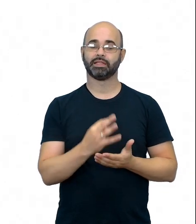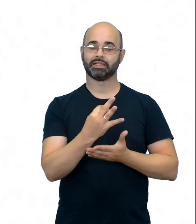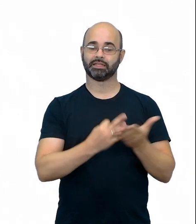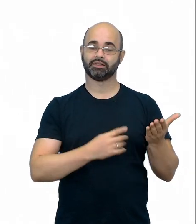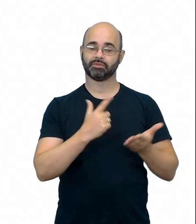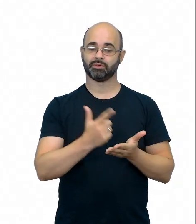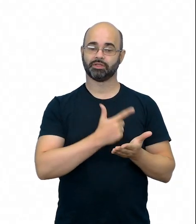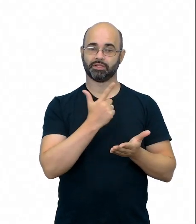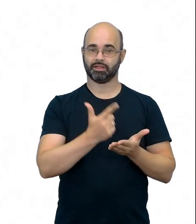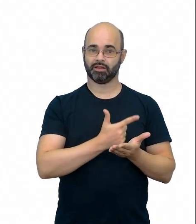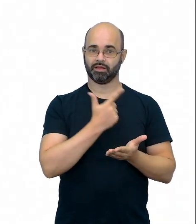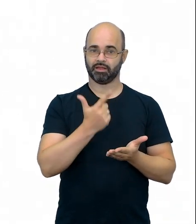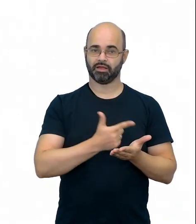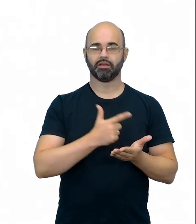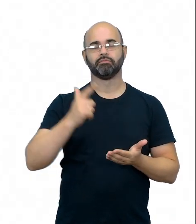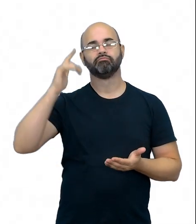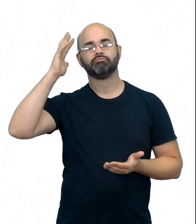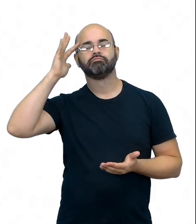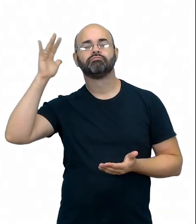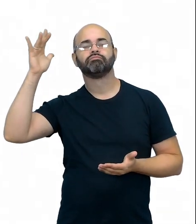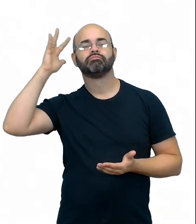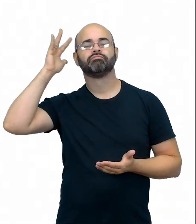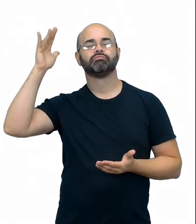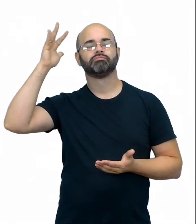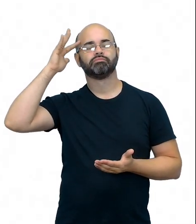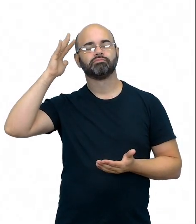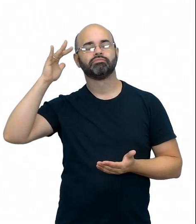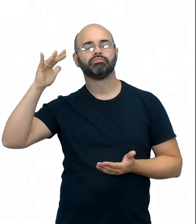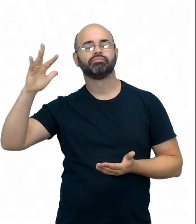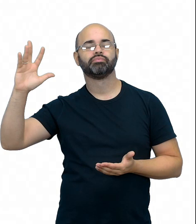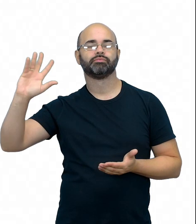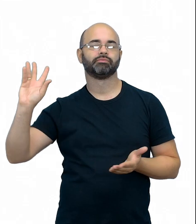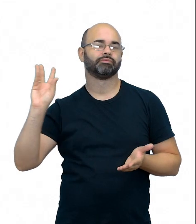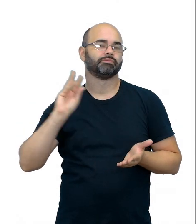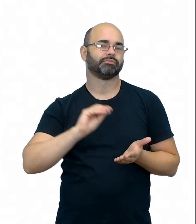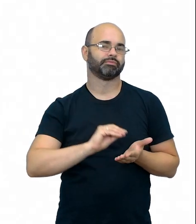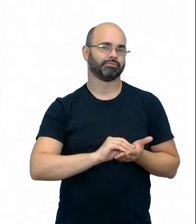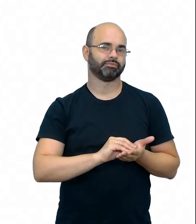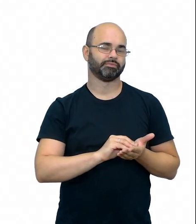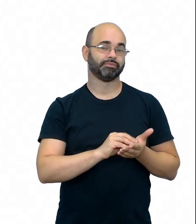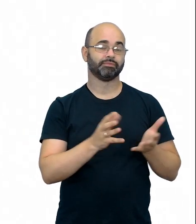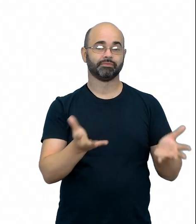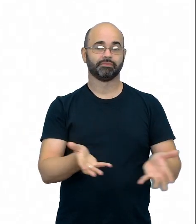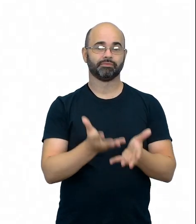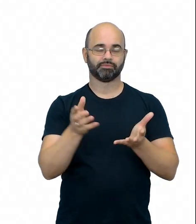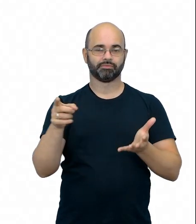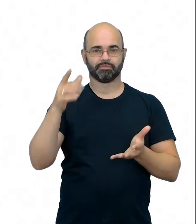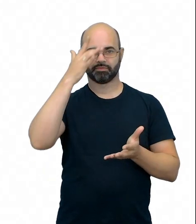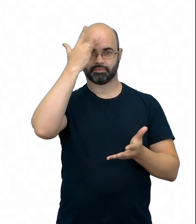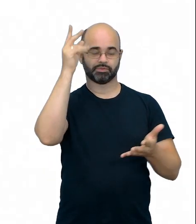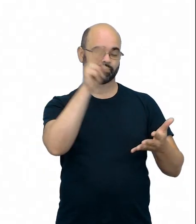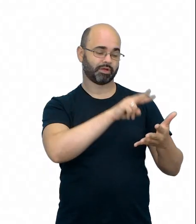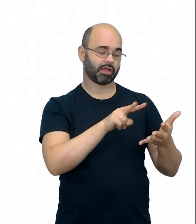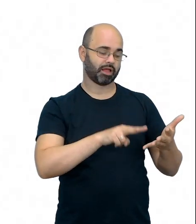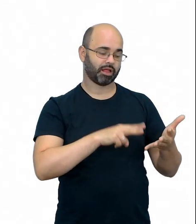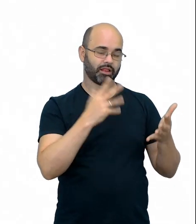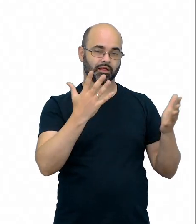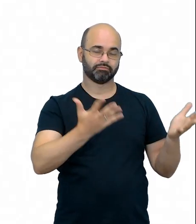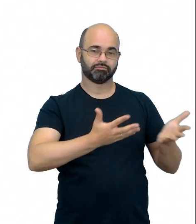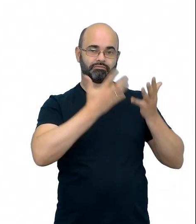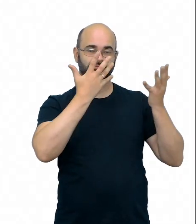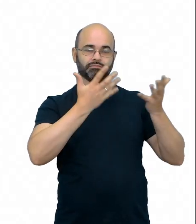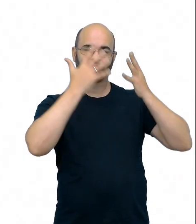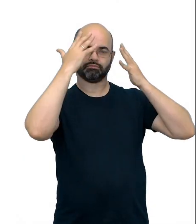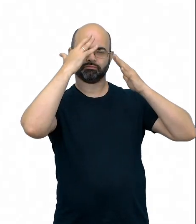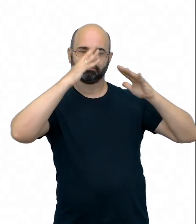do imaginário e apresentam uma dimensão lúdica de encantamento, valorizando-os em